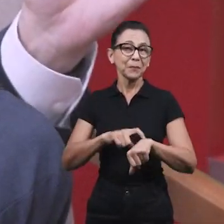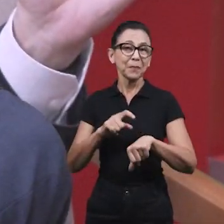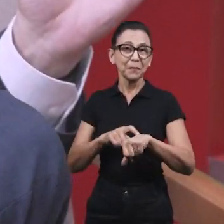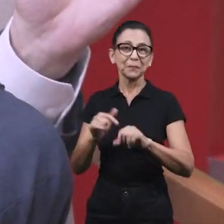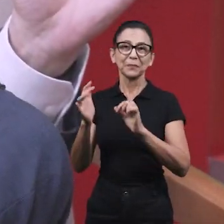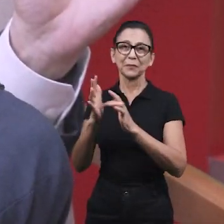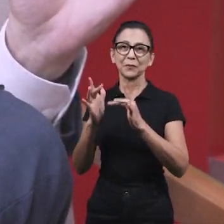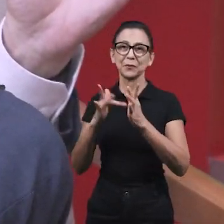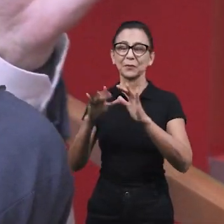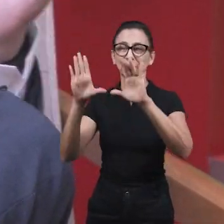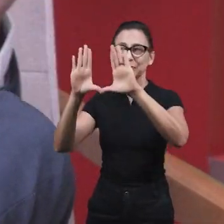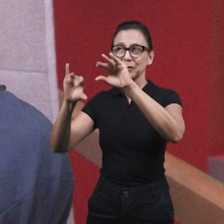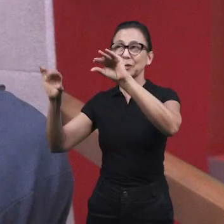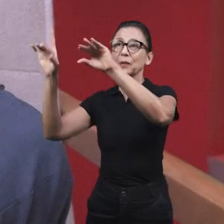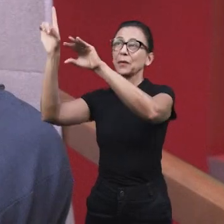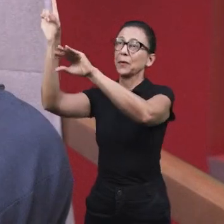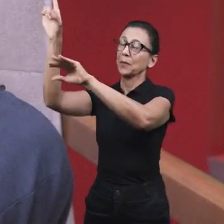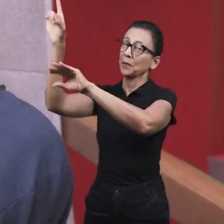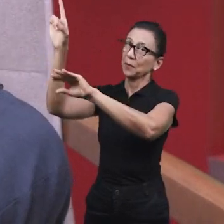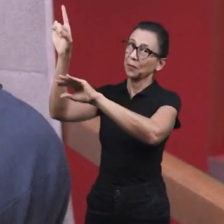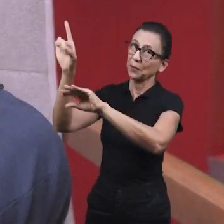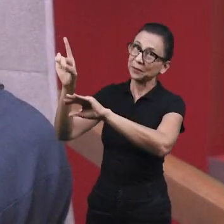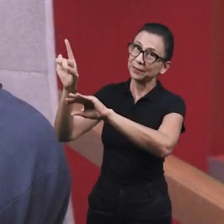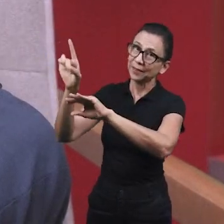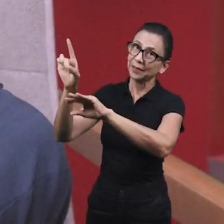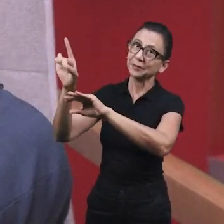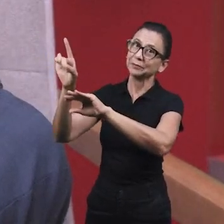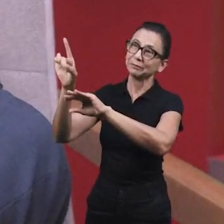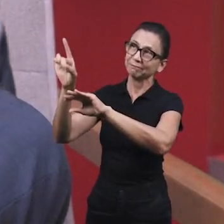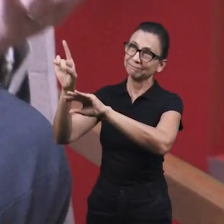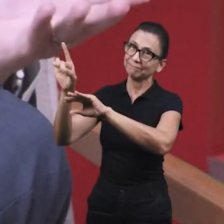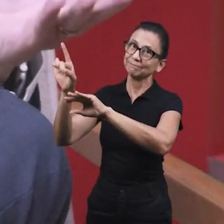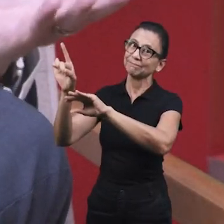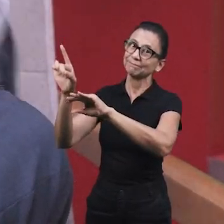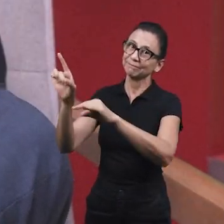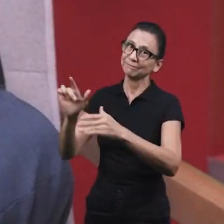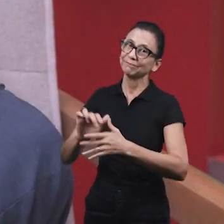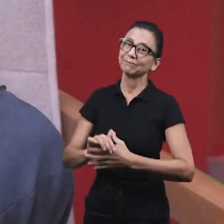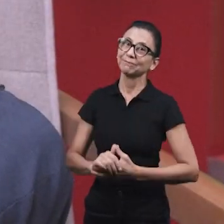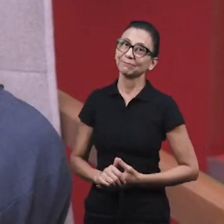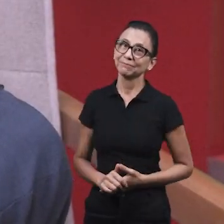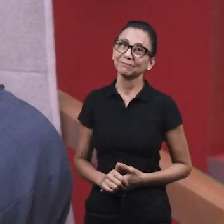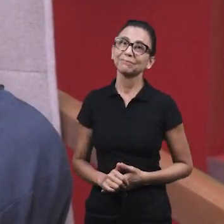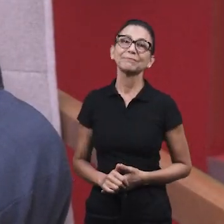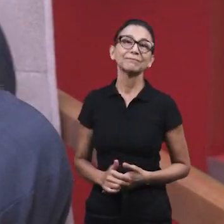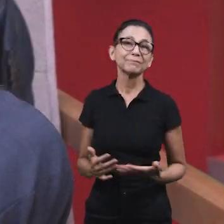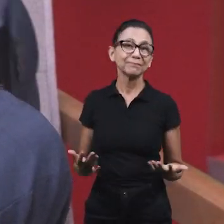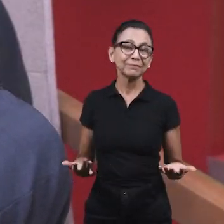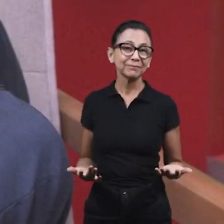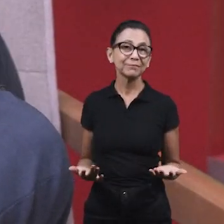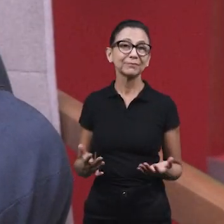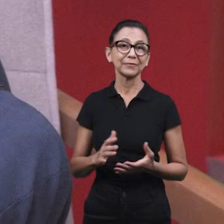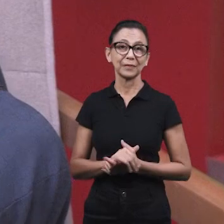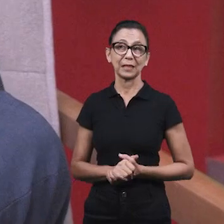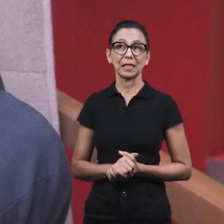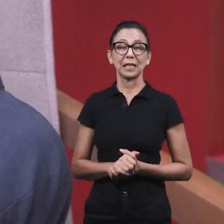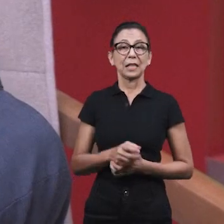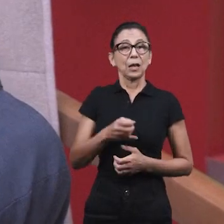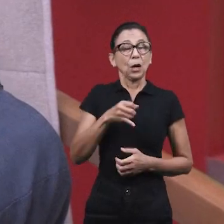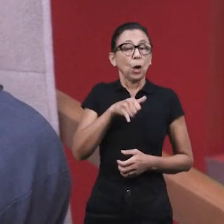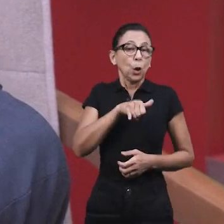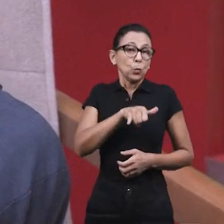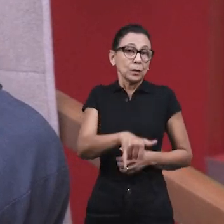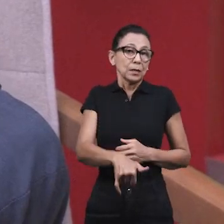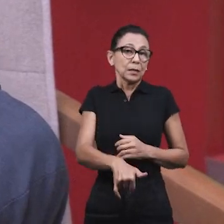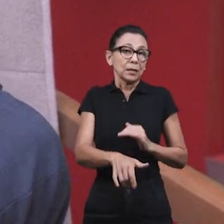Jesus voltar, ou pode ser que para muitos, até para nós, o chamado